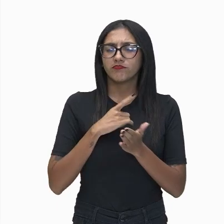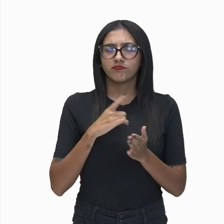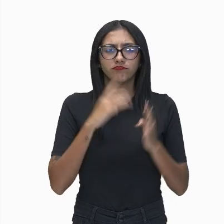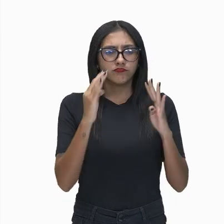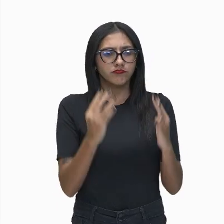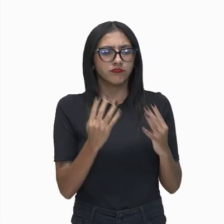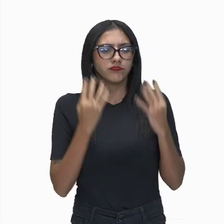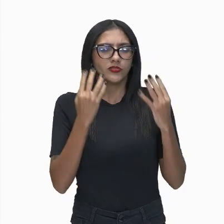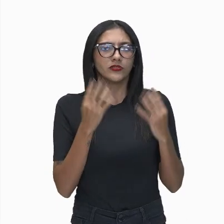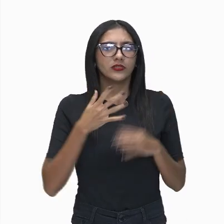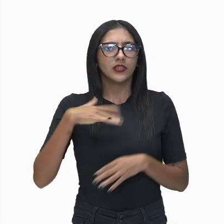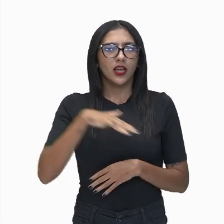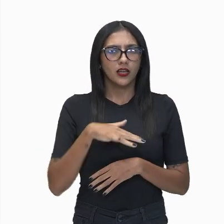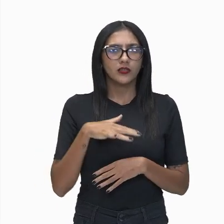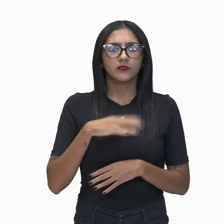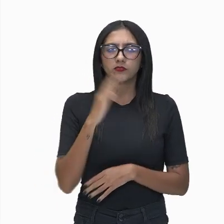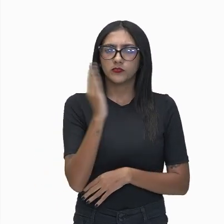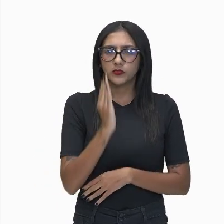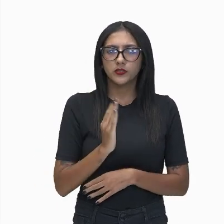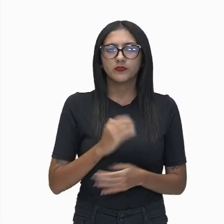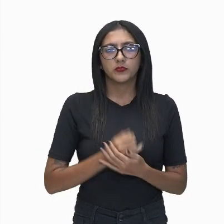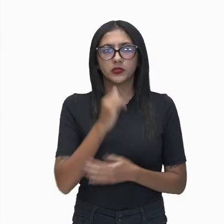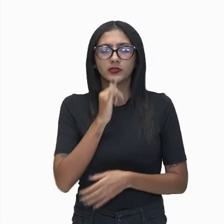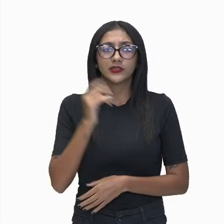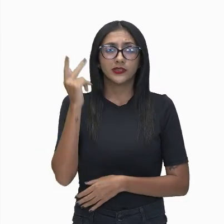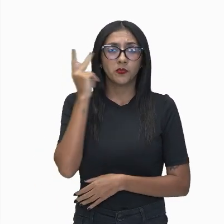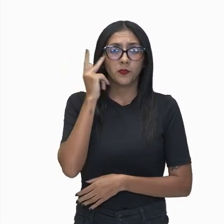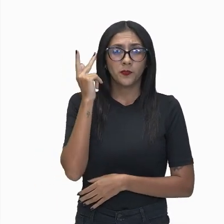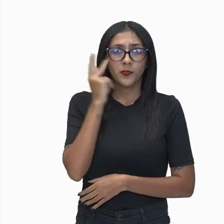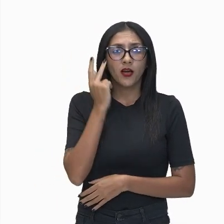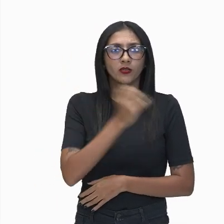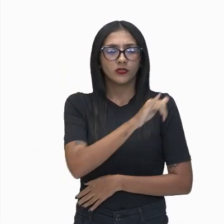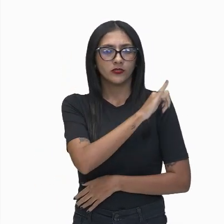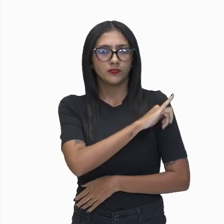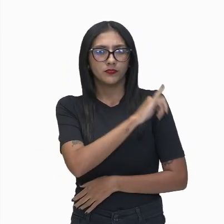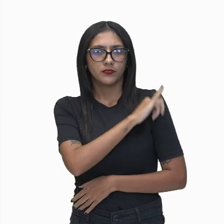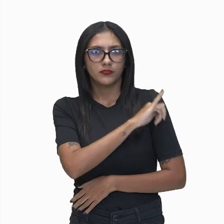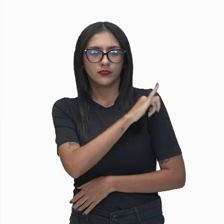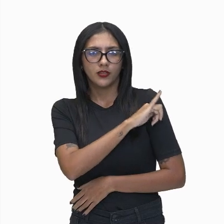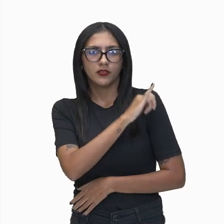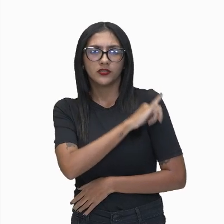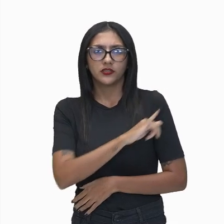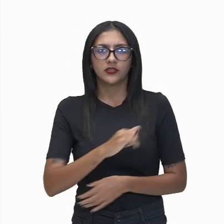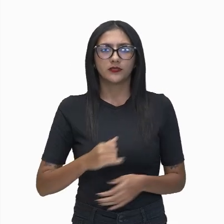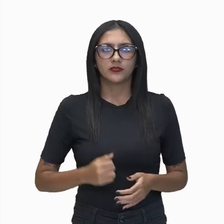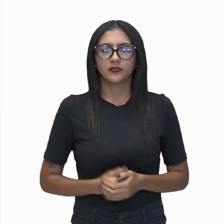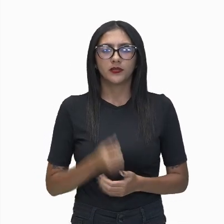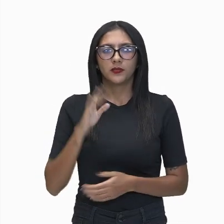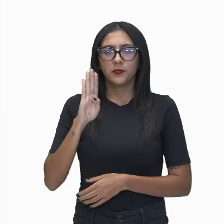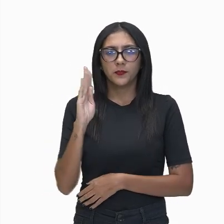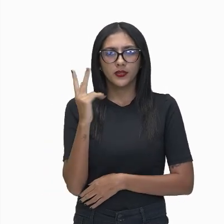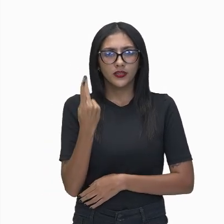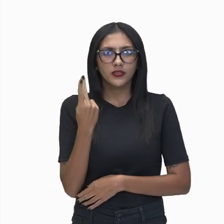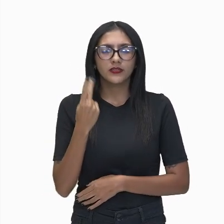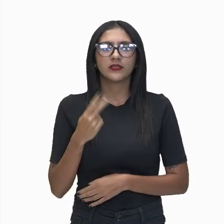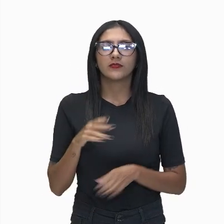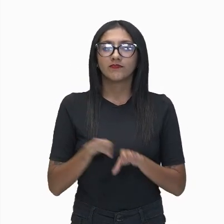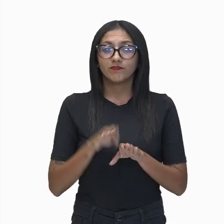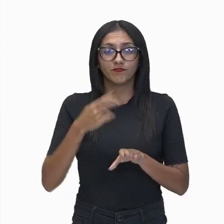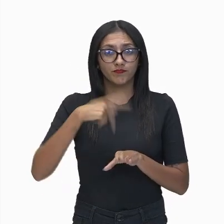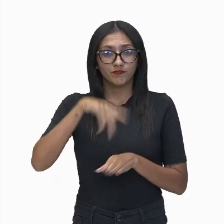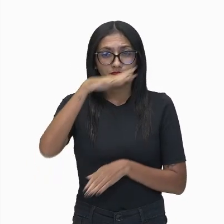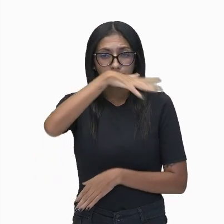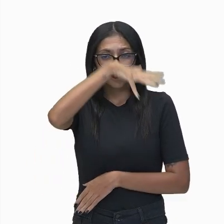cenário nacional, né? Nós temos São Paulo, Rio de Janeiro, Belo Horizonte, a nossa cidade de